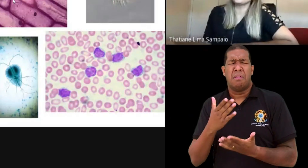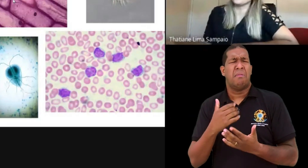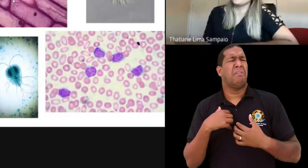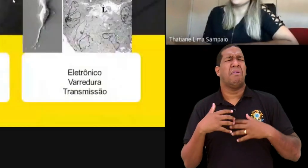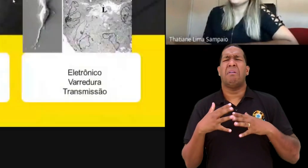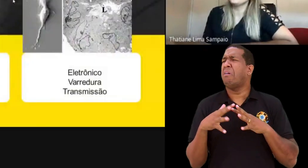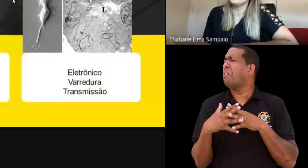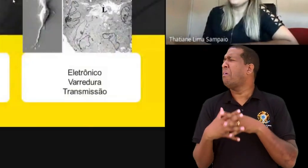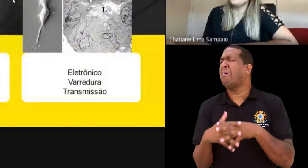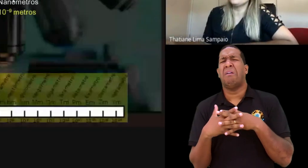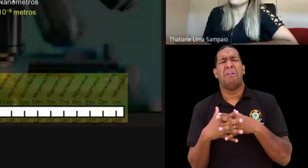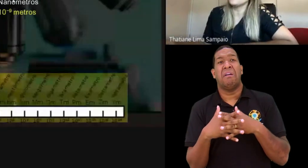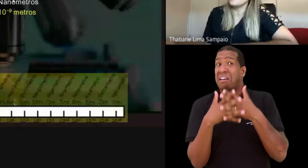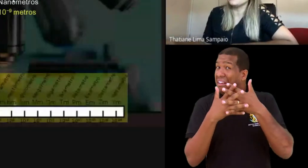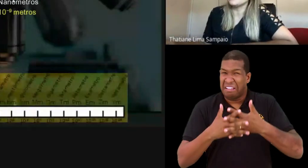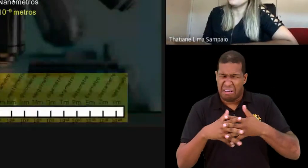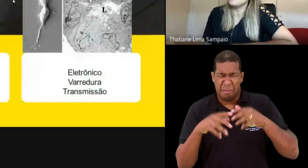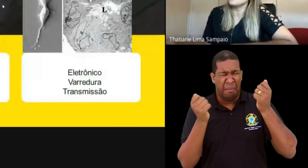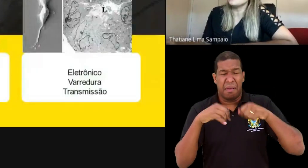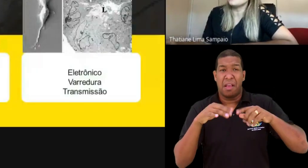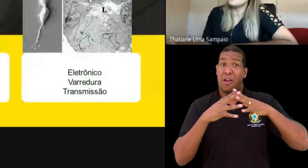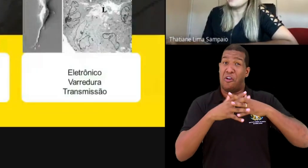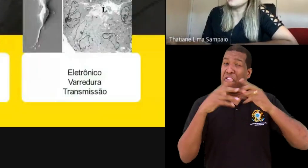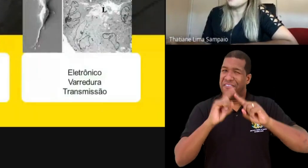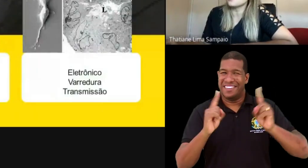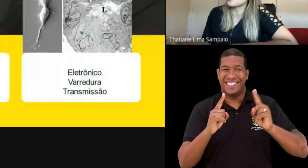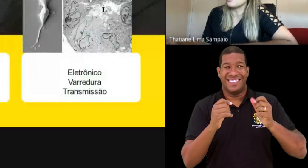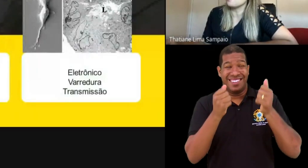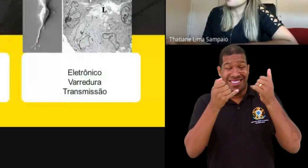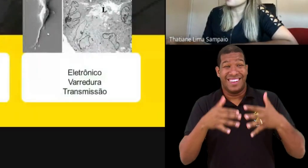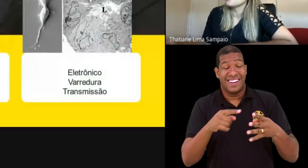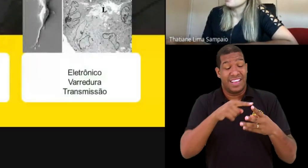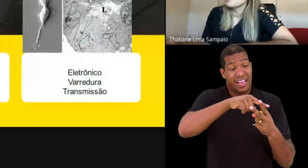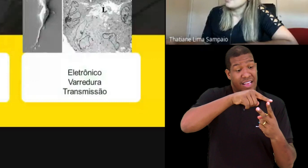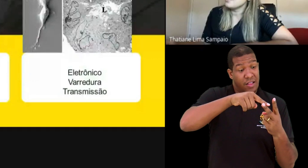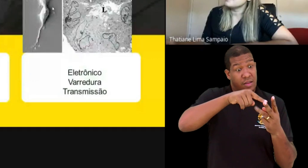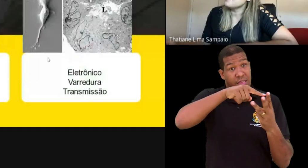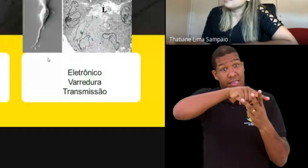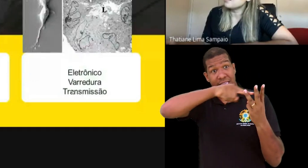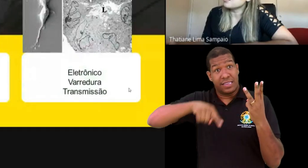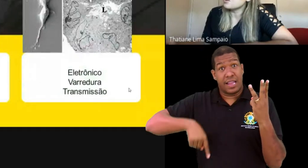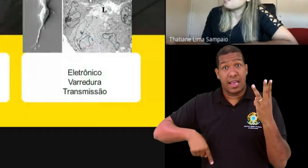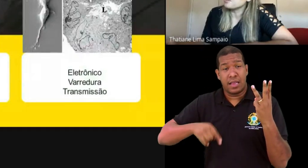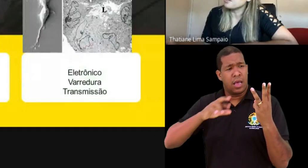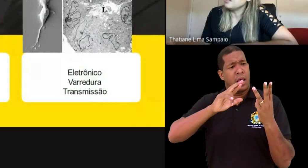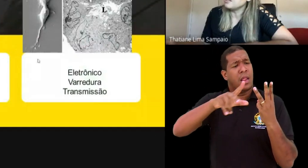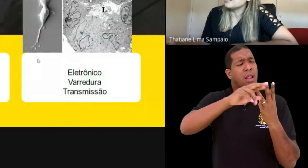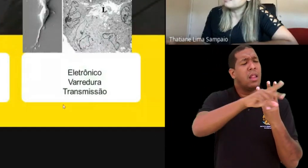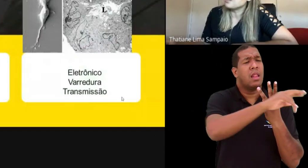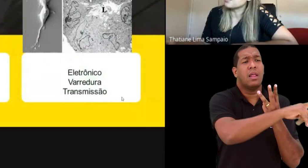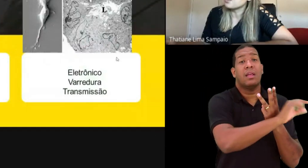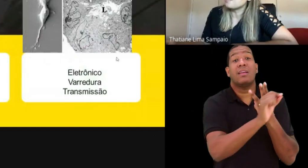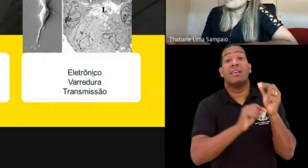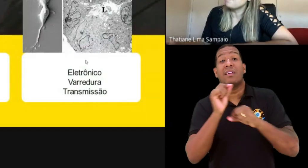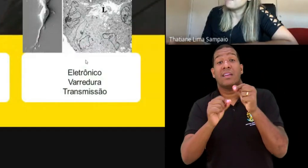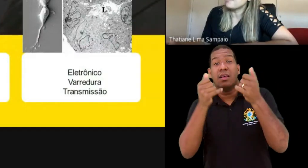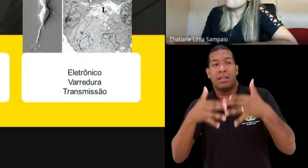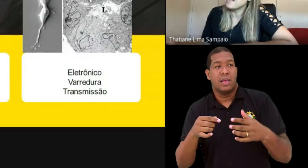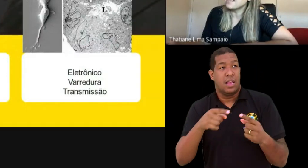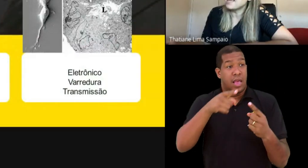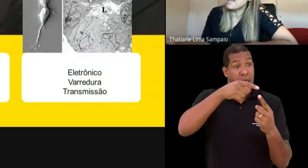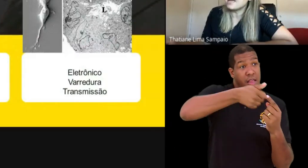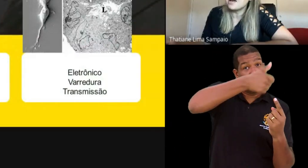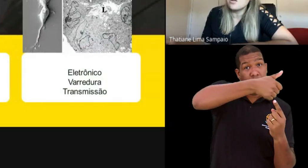Olha só, eu estou explicando para vocês a diferença desses 3 microscópios. Esse microscópio aqui, esse microscópio, ele